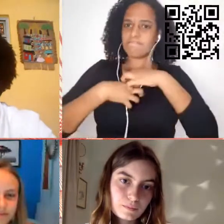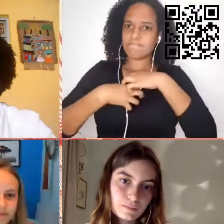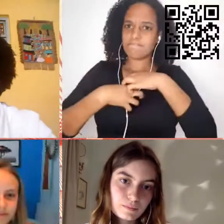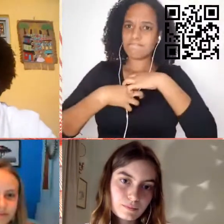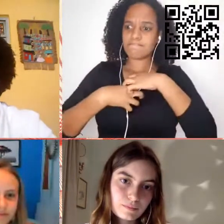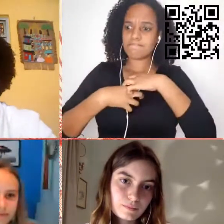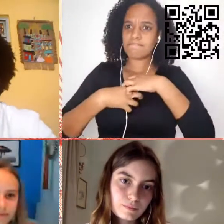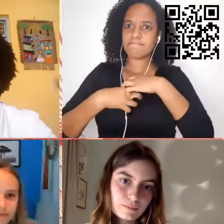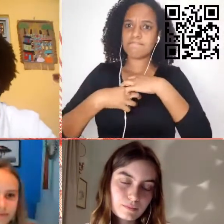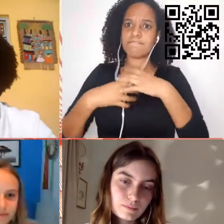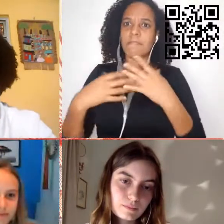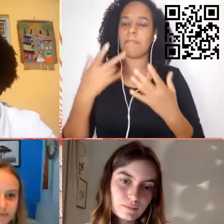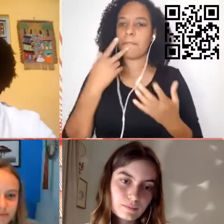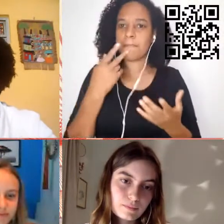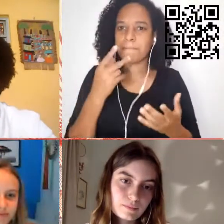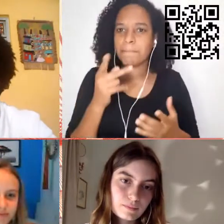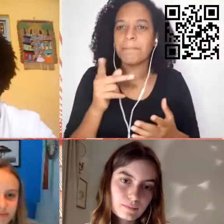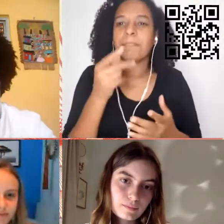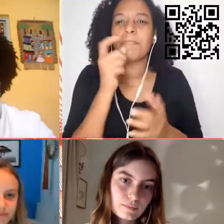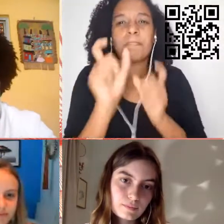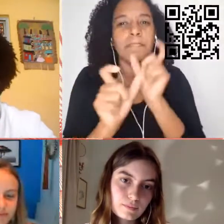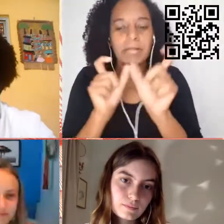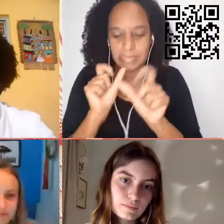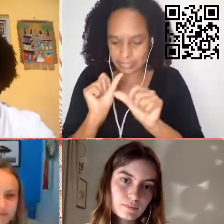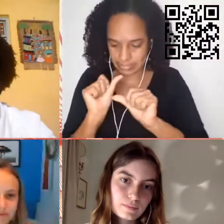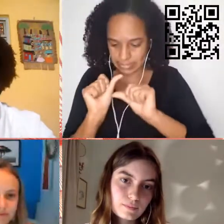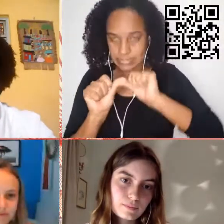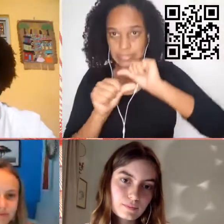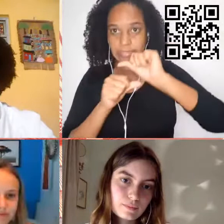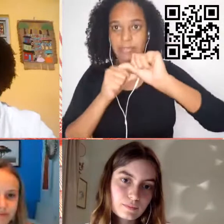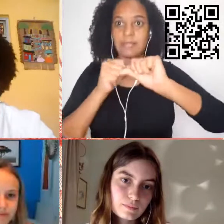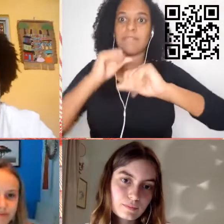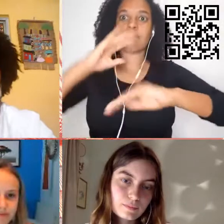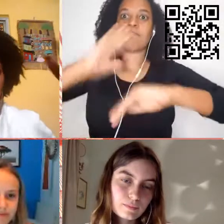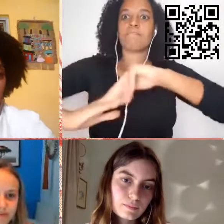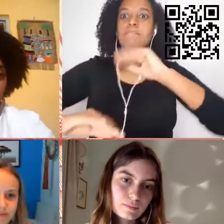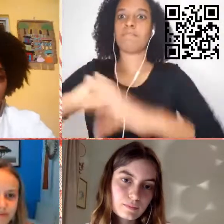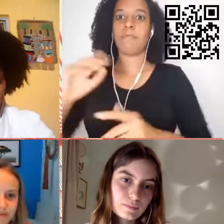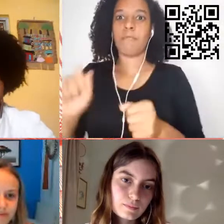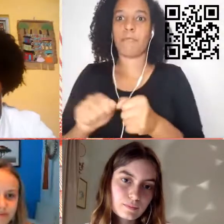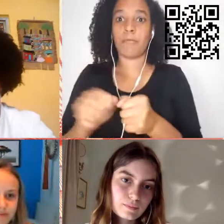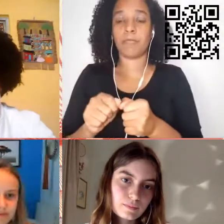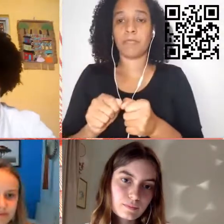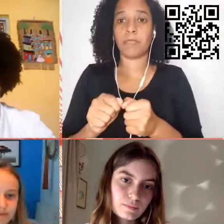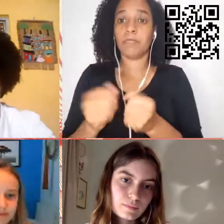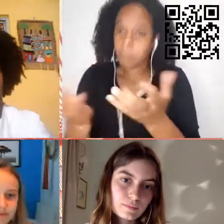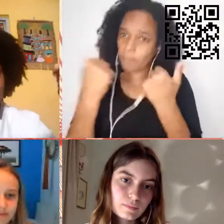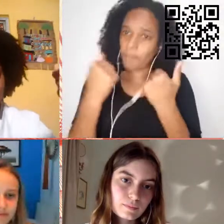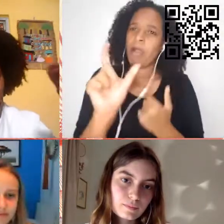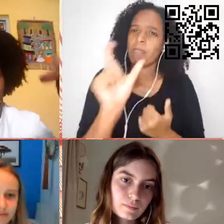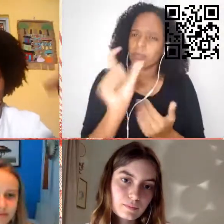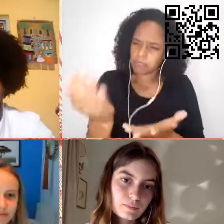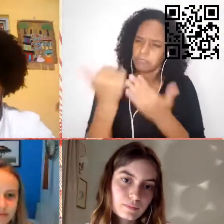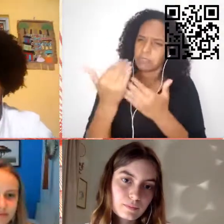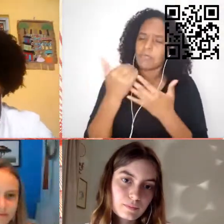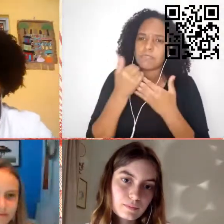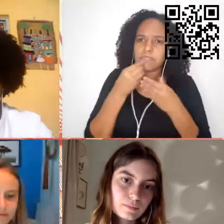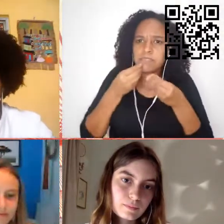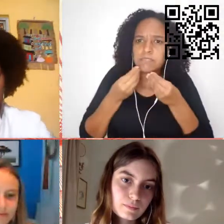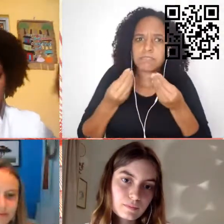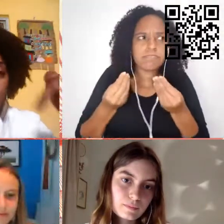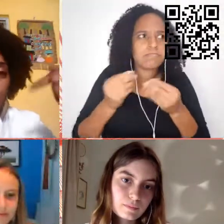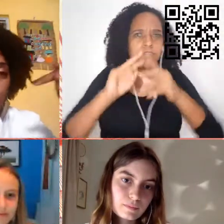palavras, transformá-las em atuação. Então vem, palavra, lança,